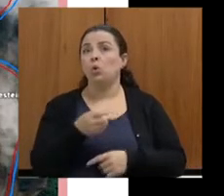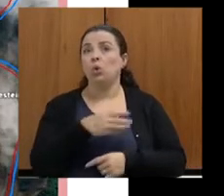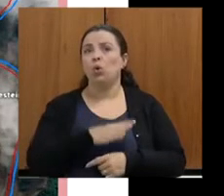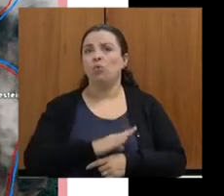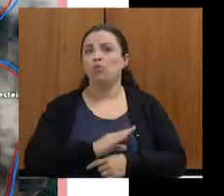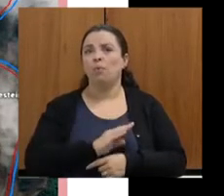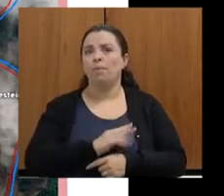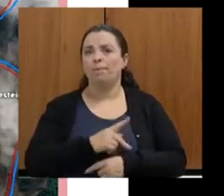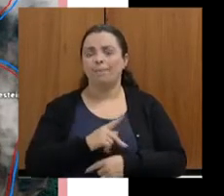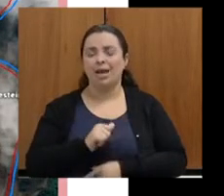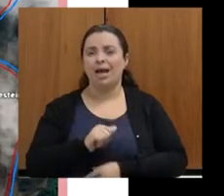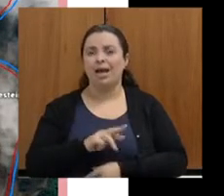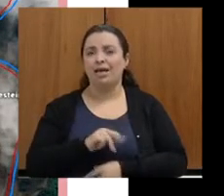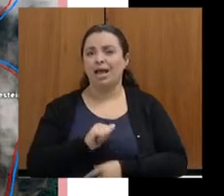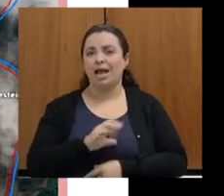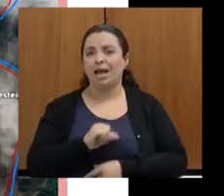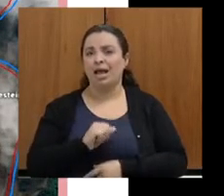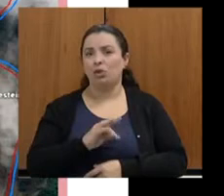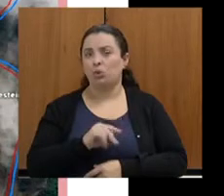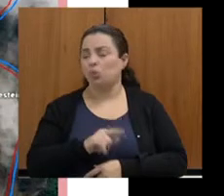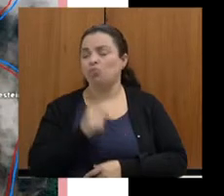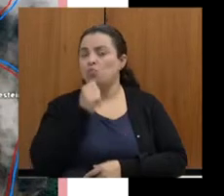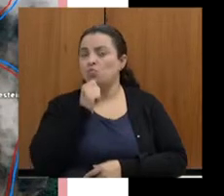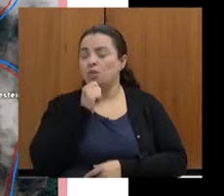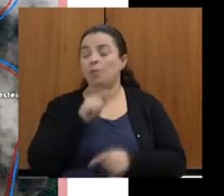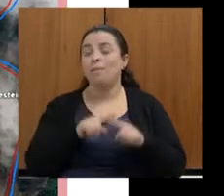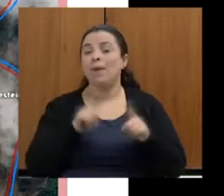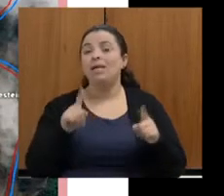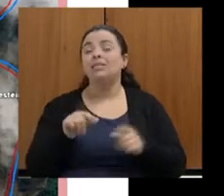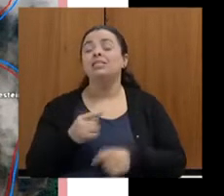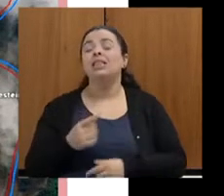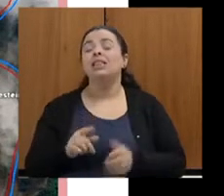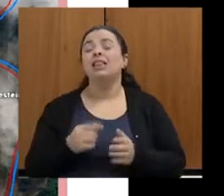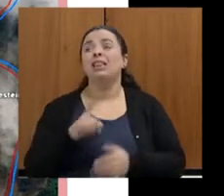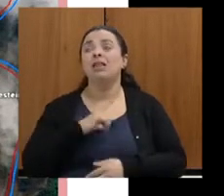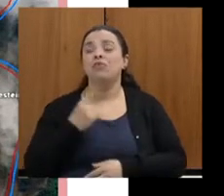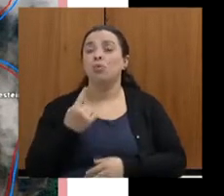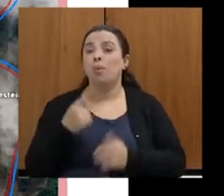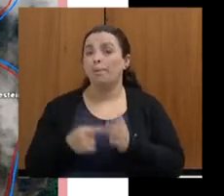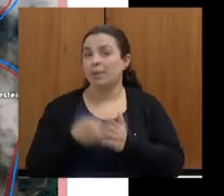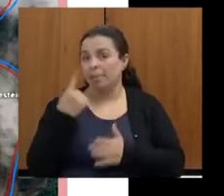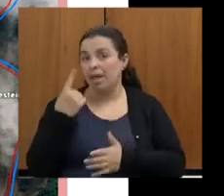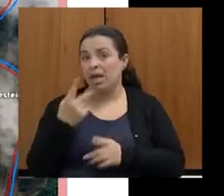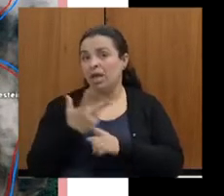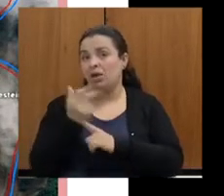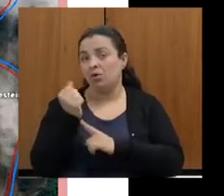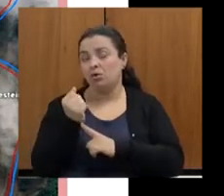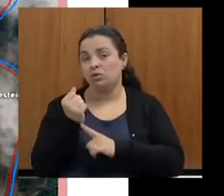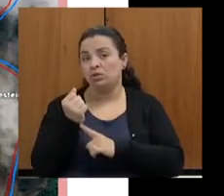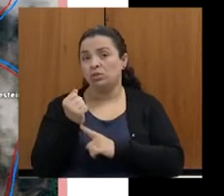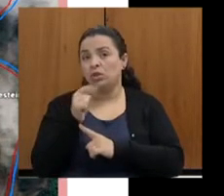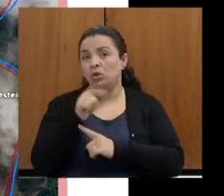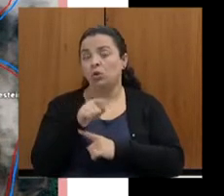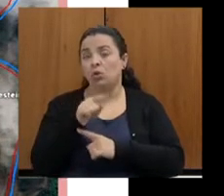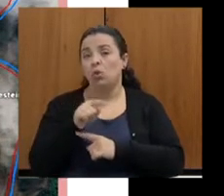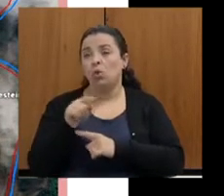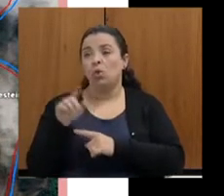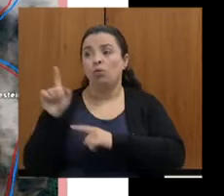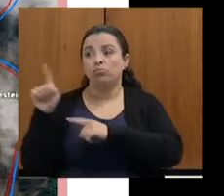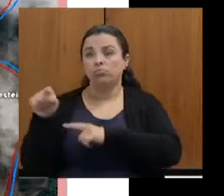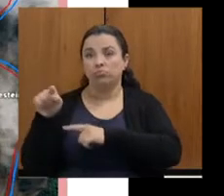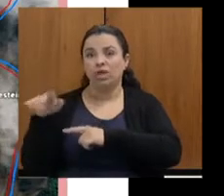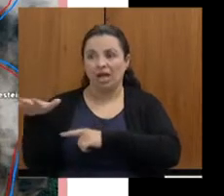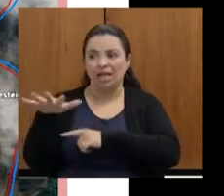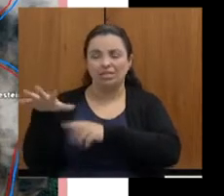mas a gente teve uma primeira Conquista né com relação ao Rei assentamento de Gesteira que foi a compra de um terreno